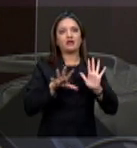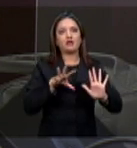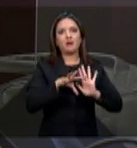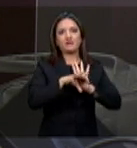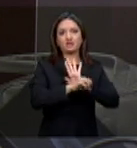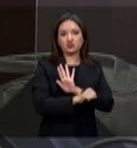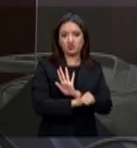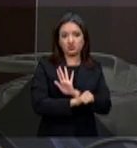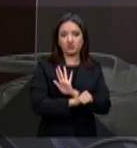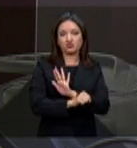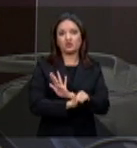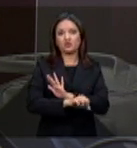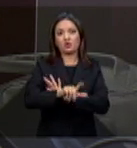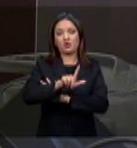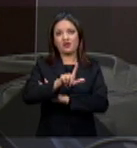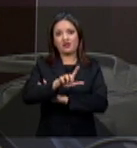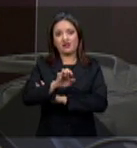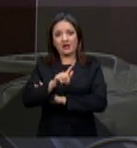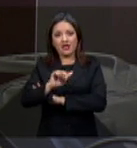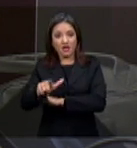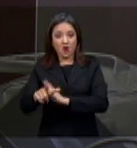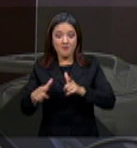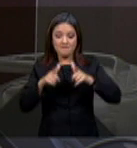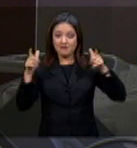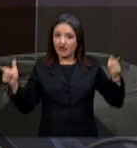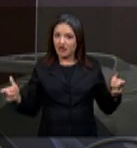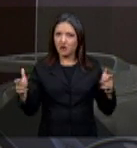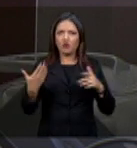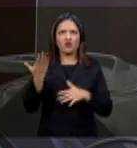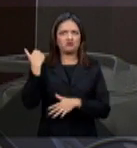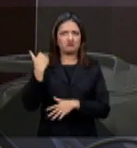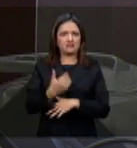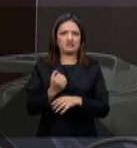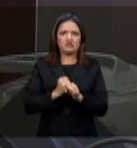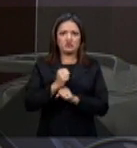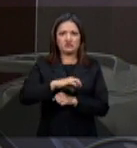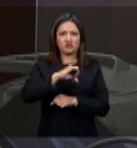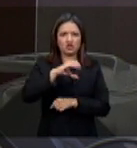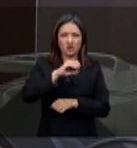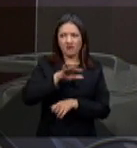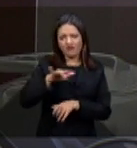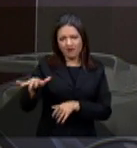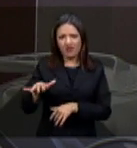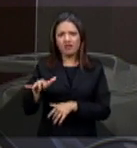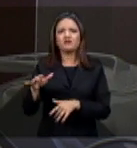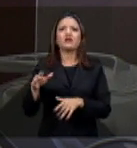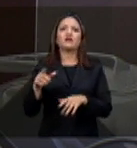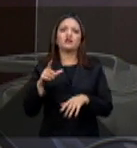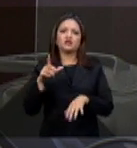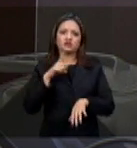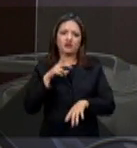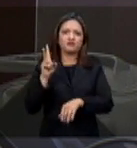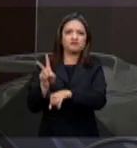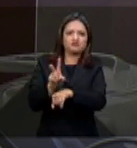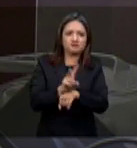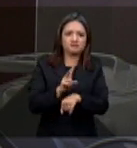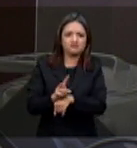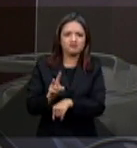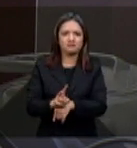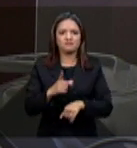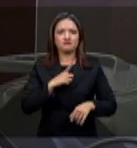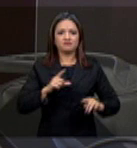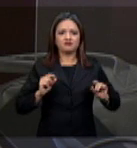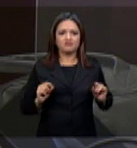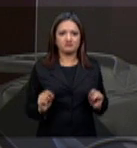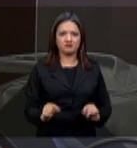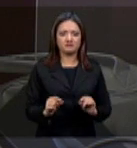foram demarcadas, em sua maioria, na década de 90, né, durante os primeiros anos de promulgação, né, de aplicabilidade